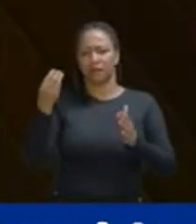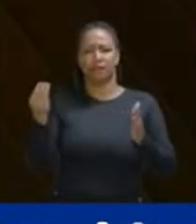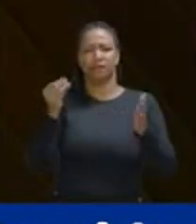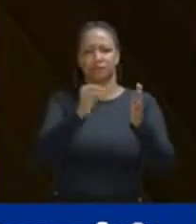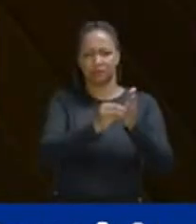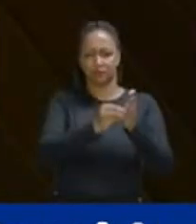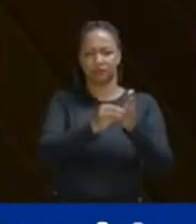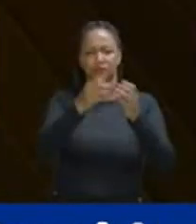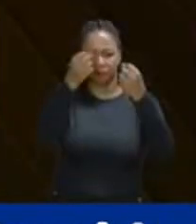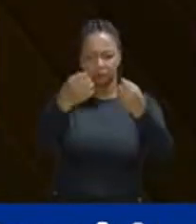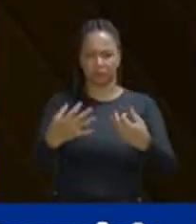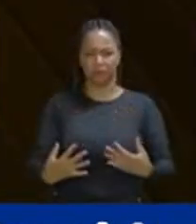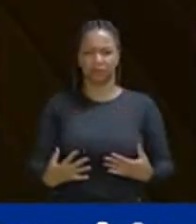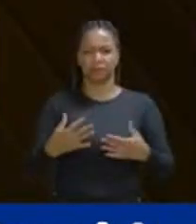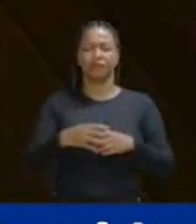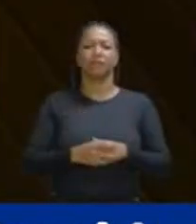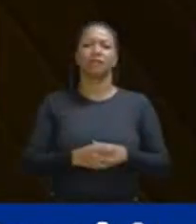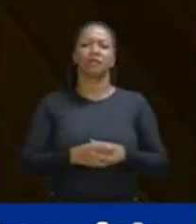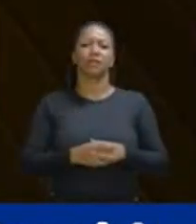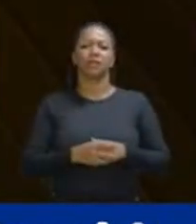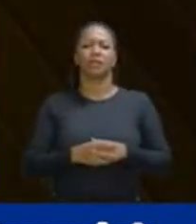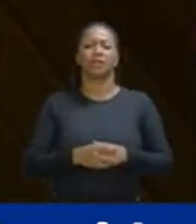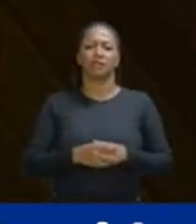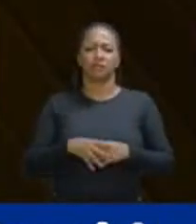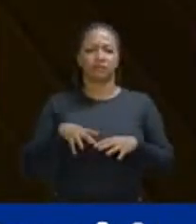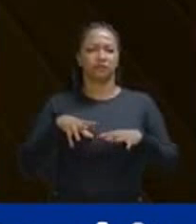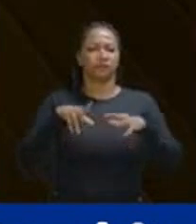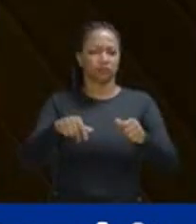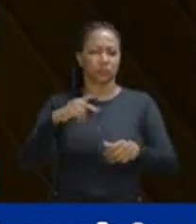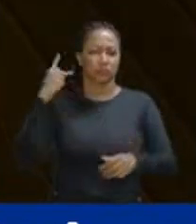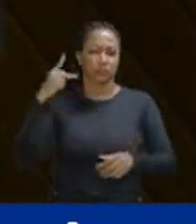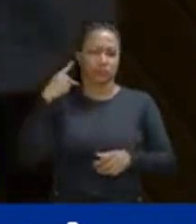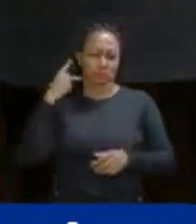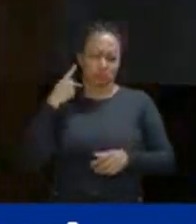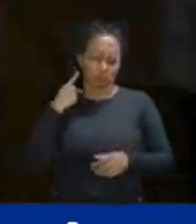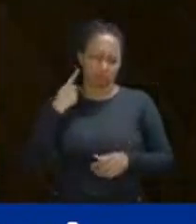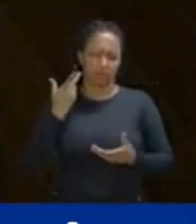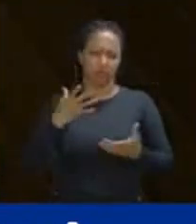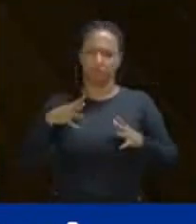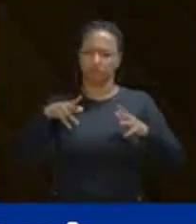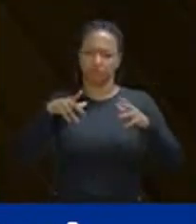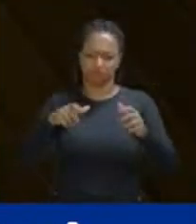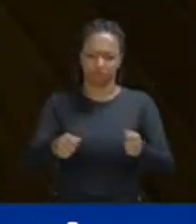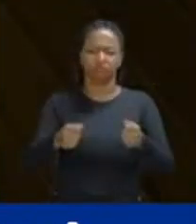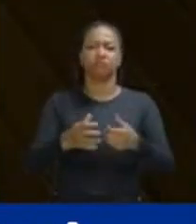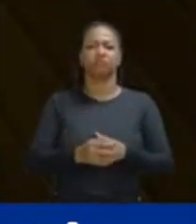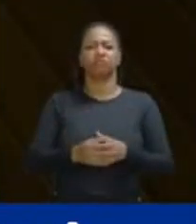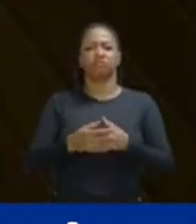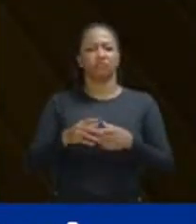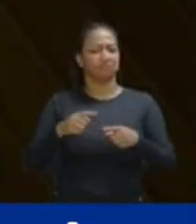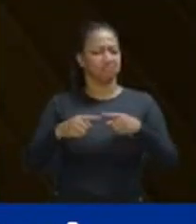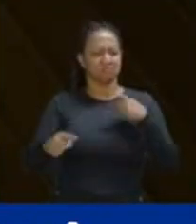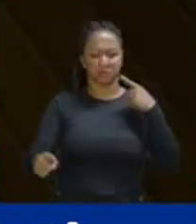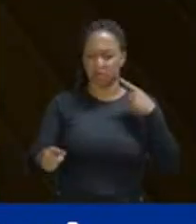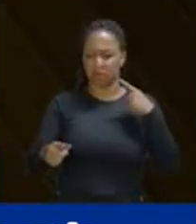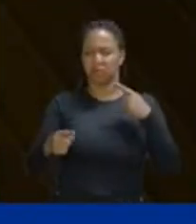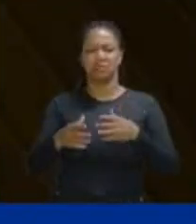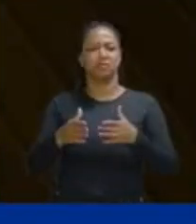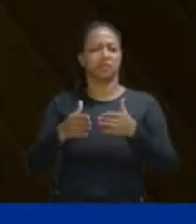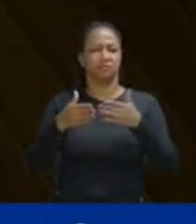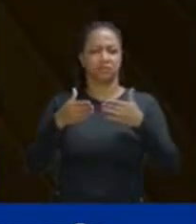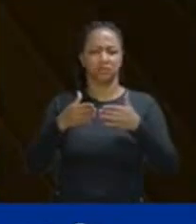Excelência. Conforme narrado, tanto a Promotoria Eleitoral quanto a Procuradoria Regional Eleitoral pugnaram pelo não conhecimento do